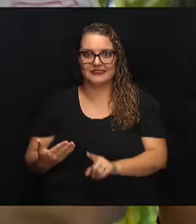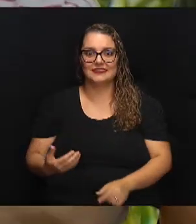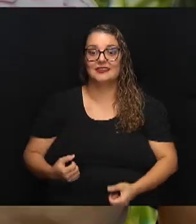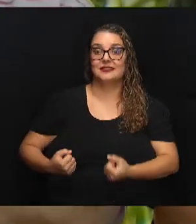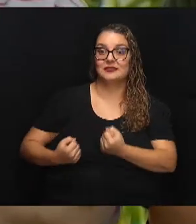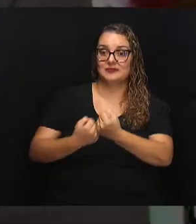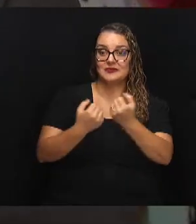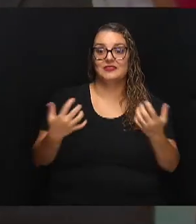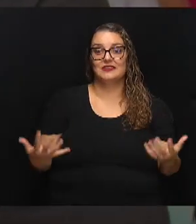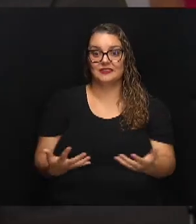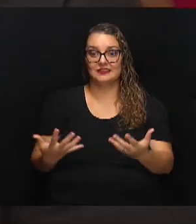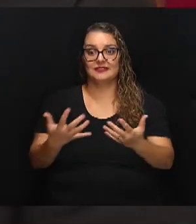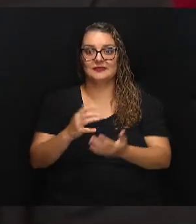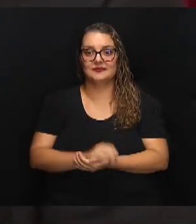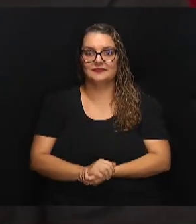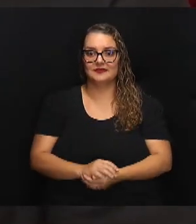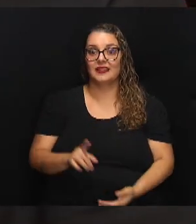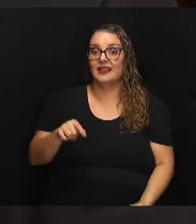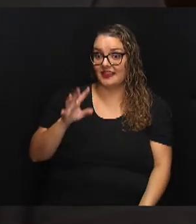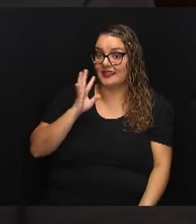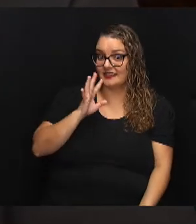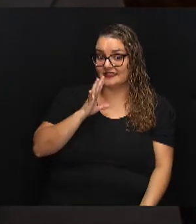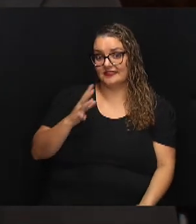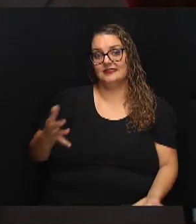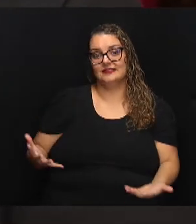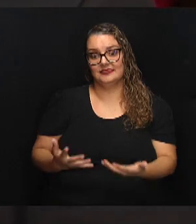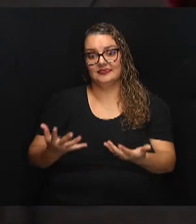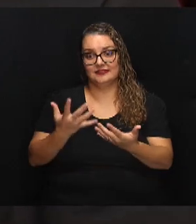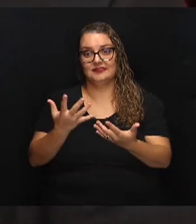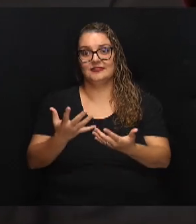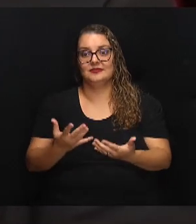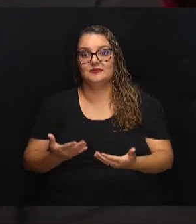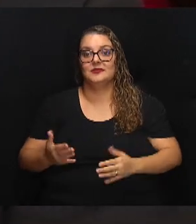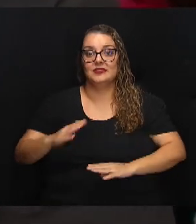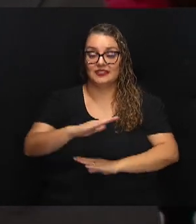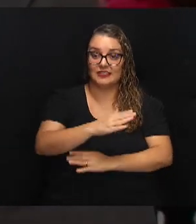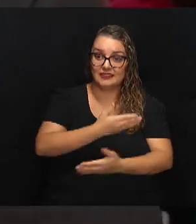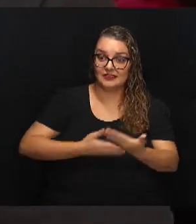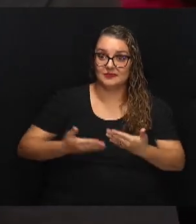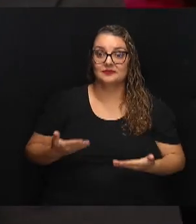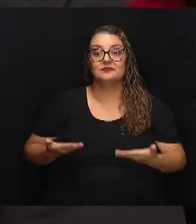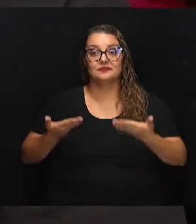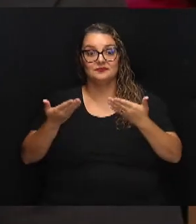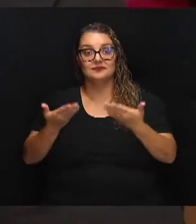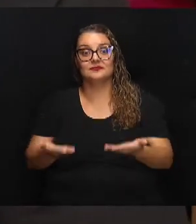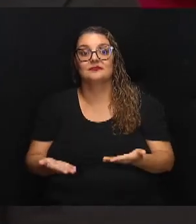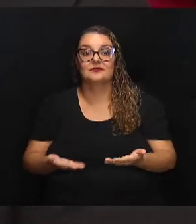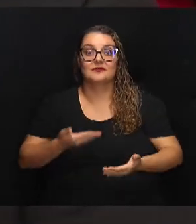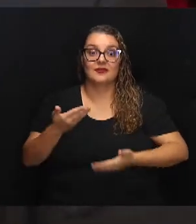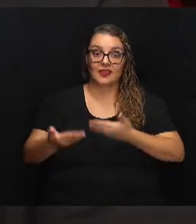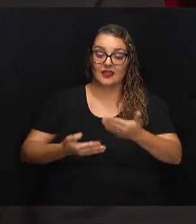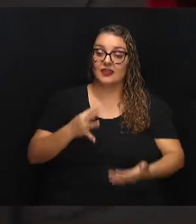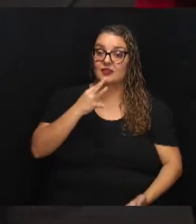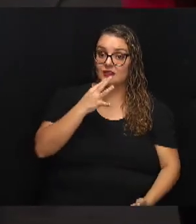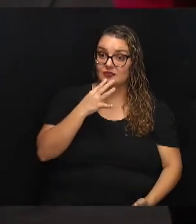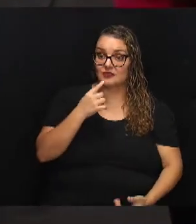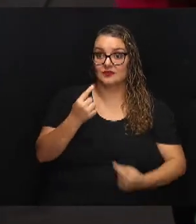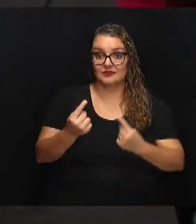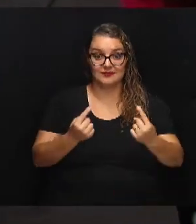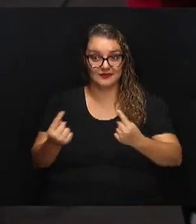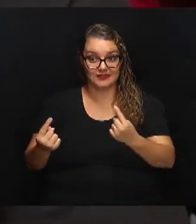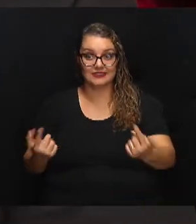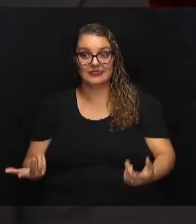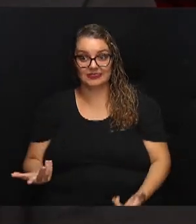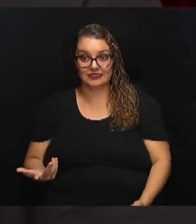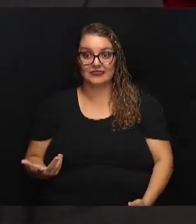a iniciativa. É muito bacana essa iniciativa, né? Porque a Câmara Integrada propicia aí os servidores conhecerem mais uns aos outros,